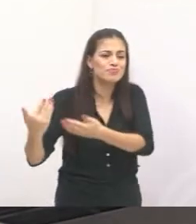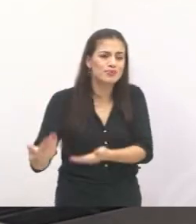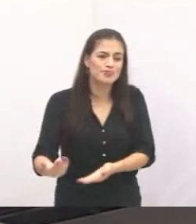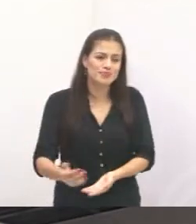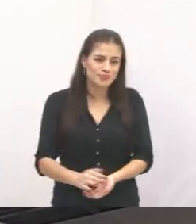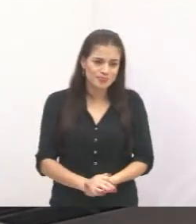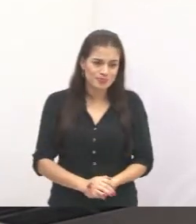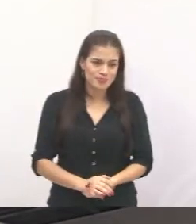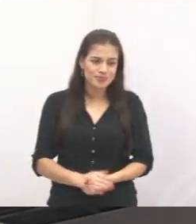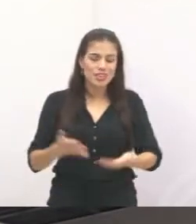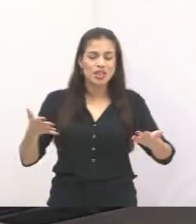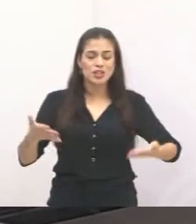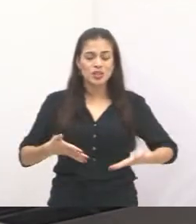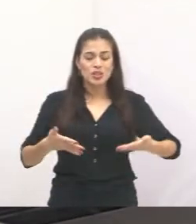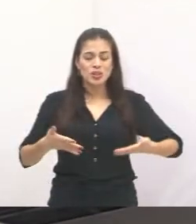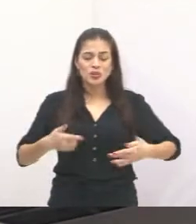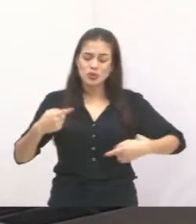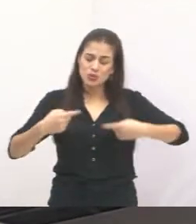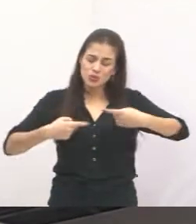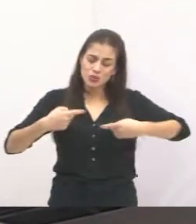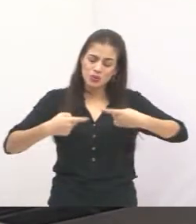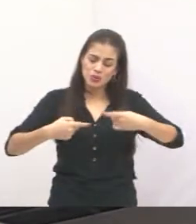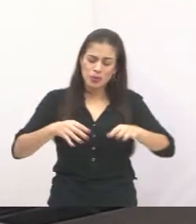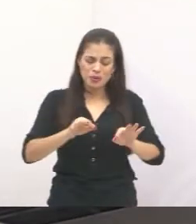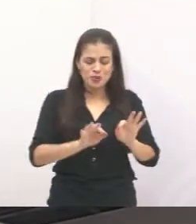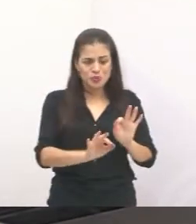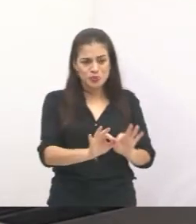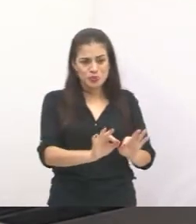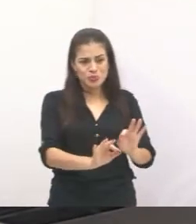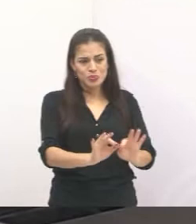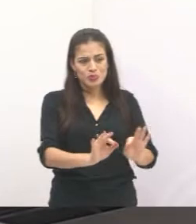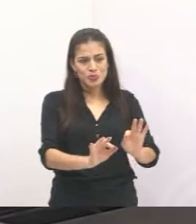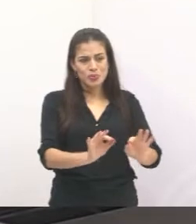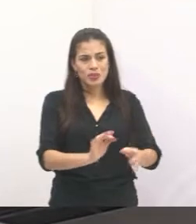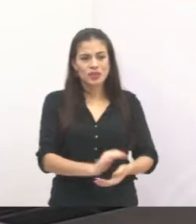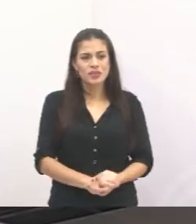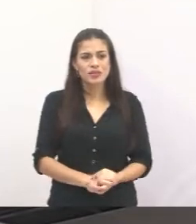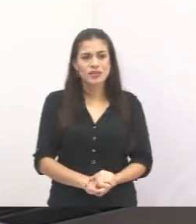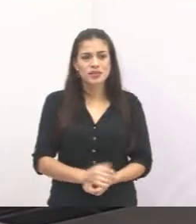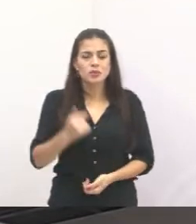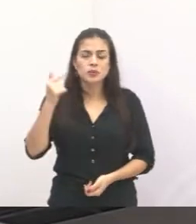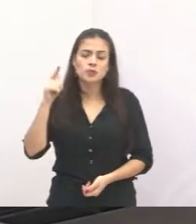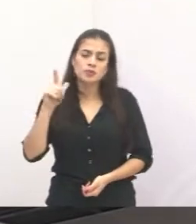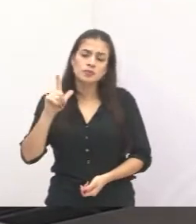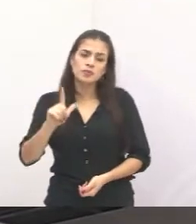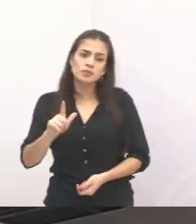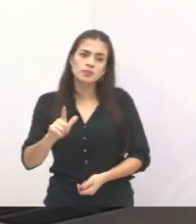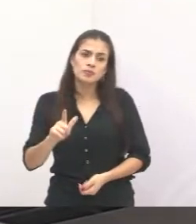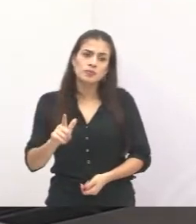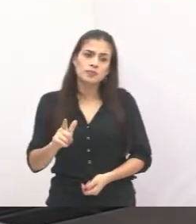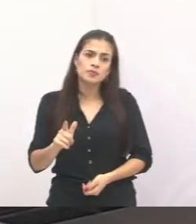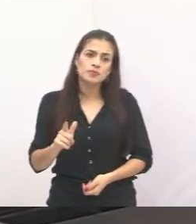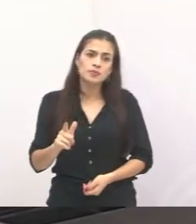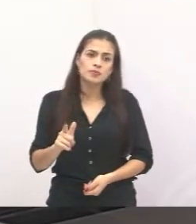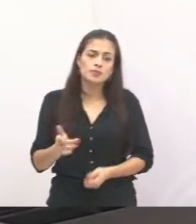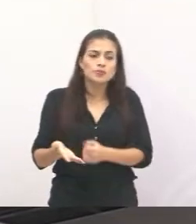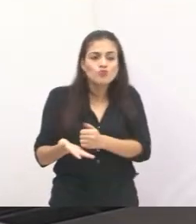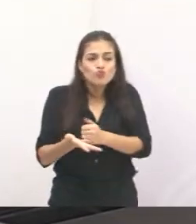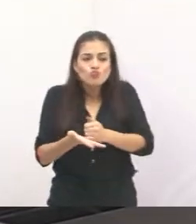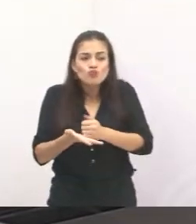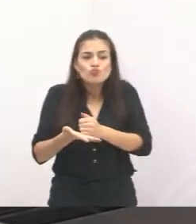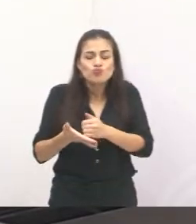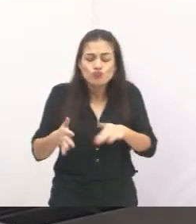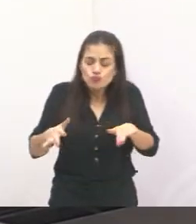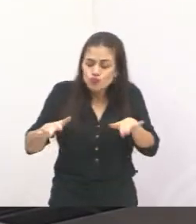para que isso seja ajustado e para que a gente consiga manter o IPMJ sempre